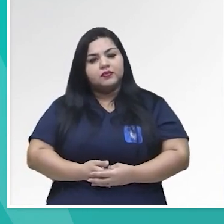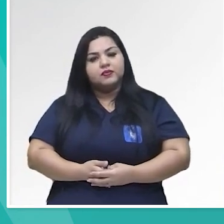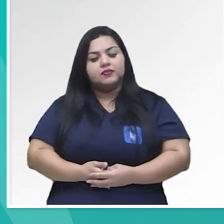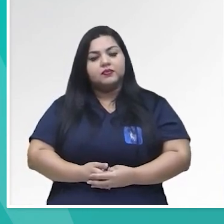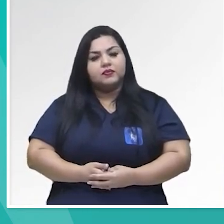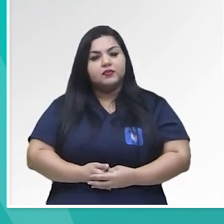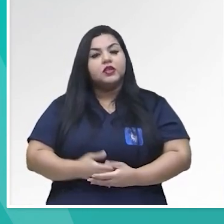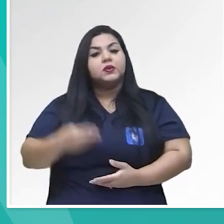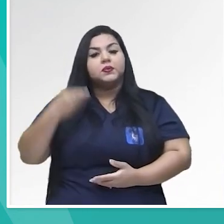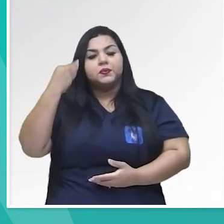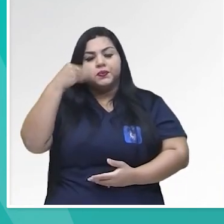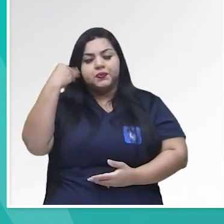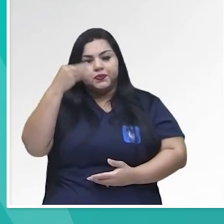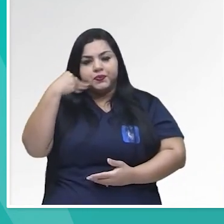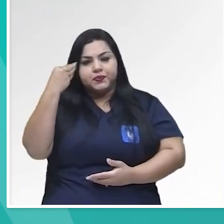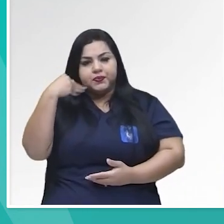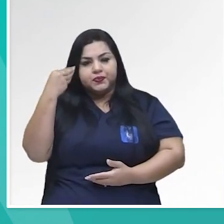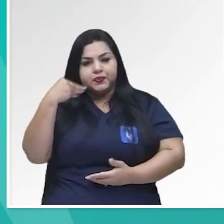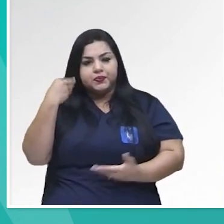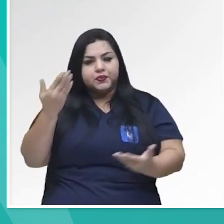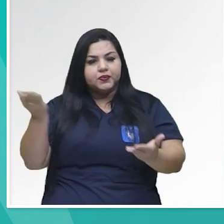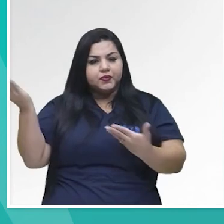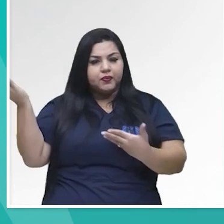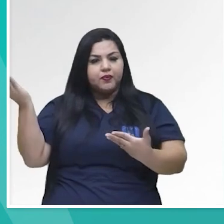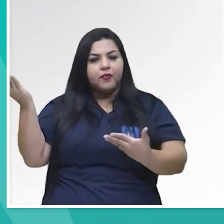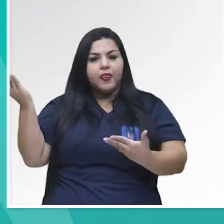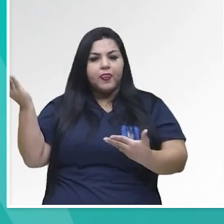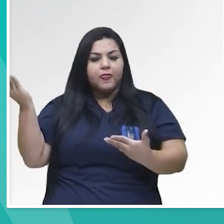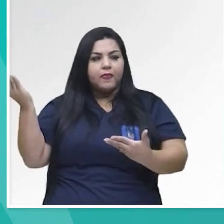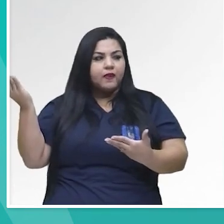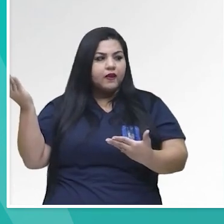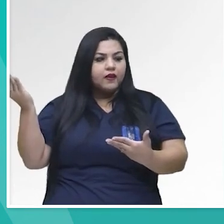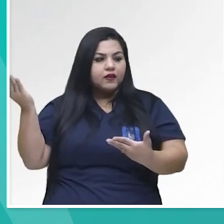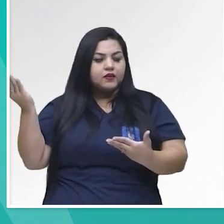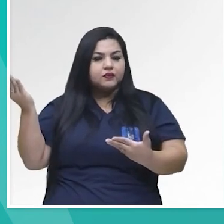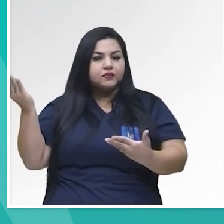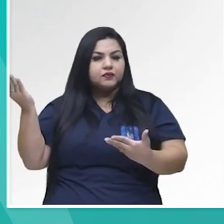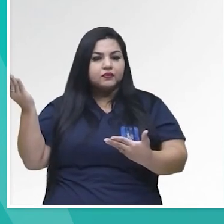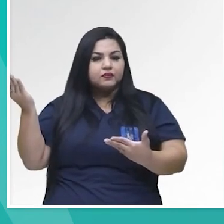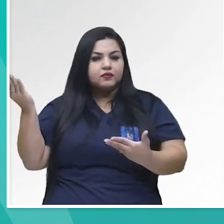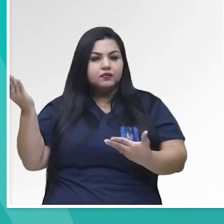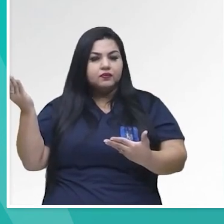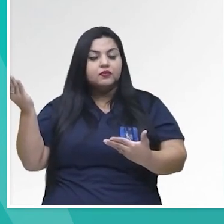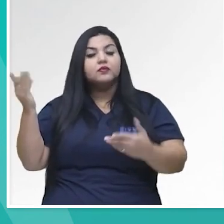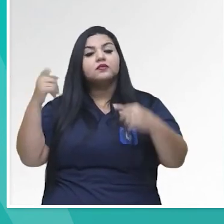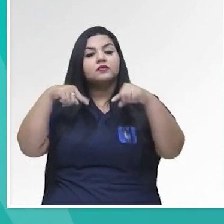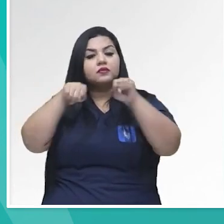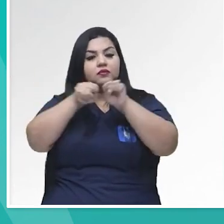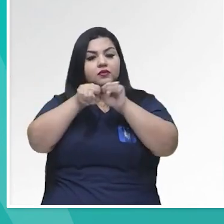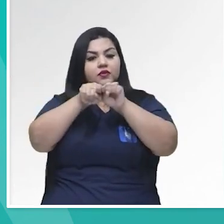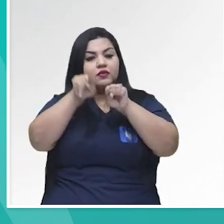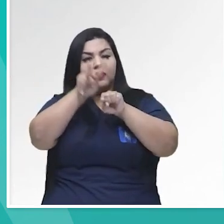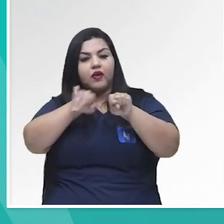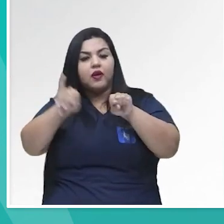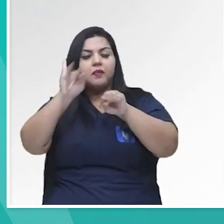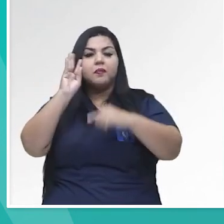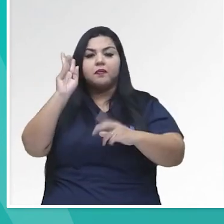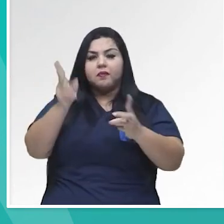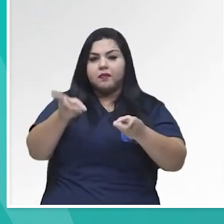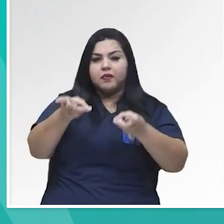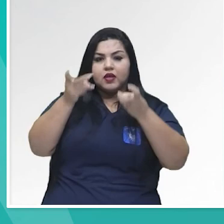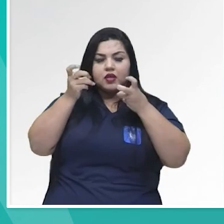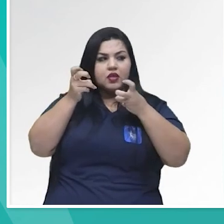da experiência, né? E aqui a gente vai perceber que essa